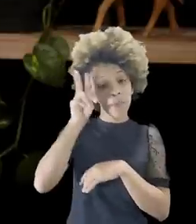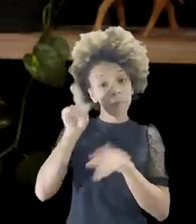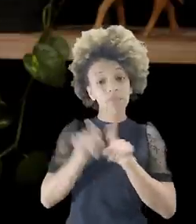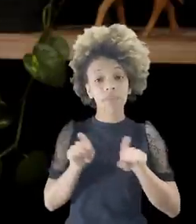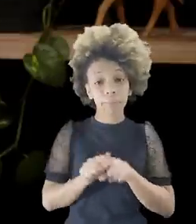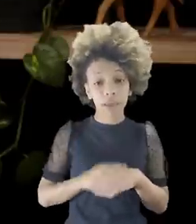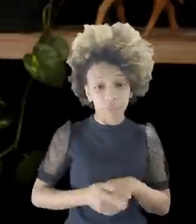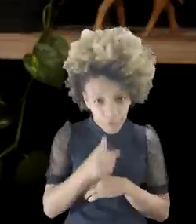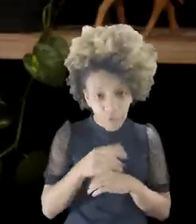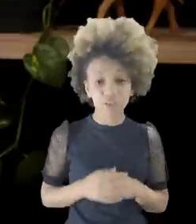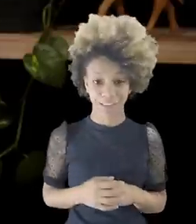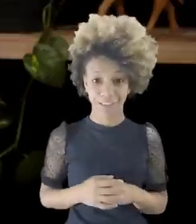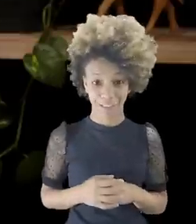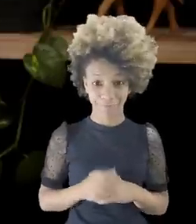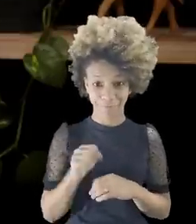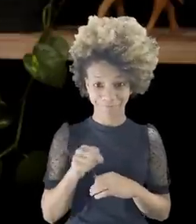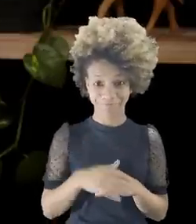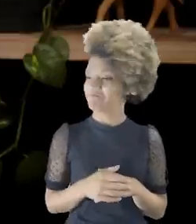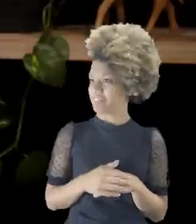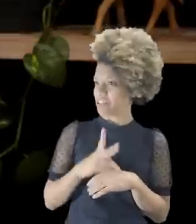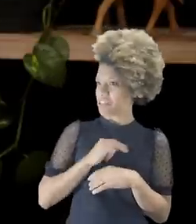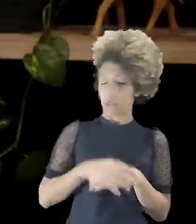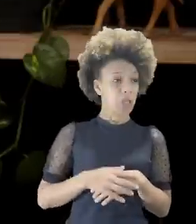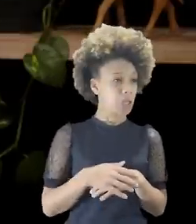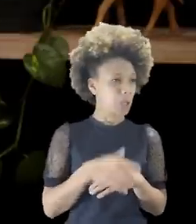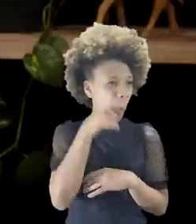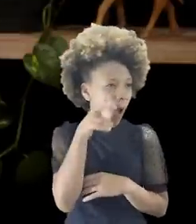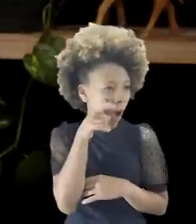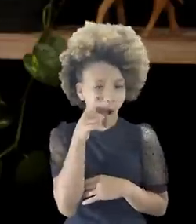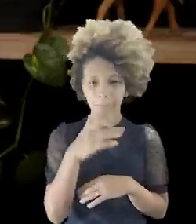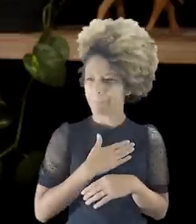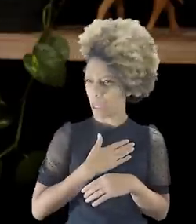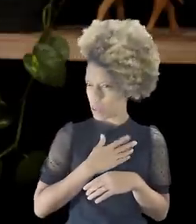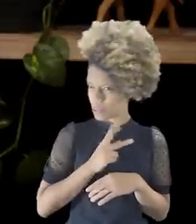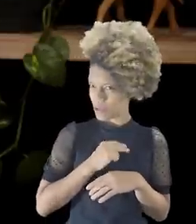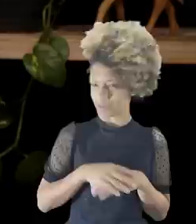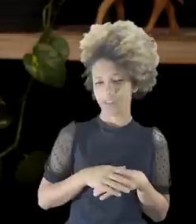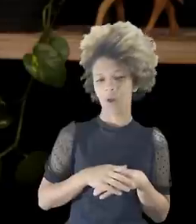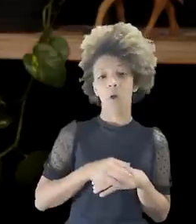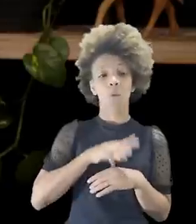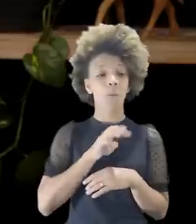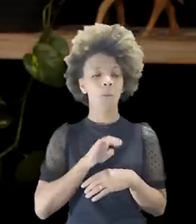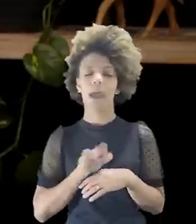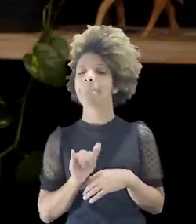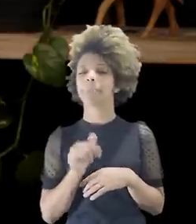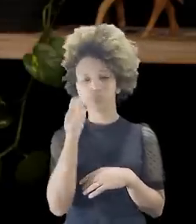ouvinte o meu aqui deu 20 muita gente só escuta uma espectador porque Teles webnauta